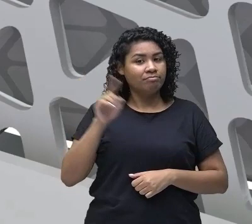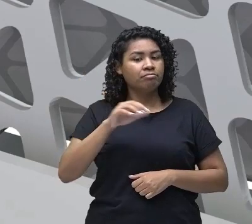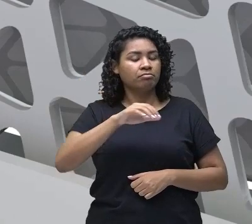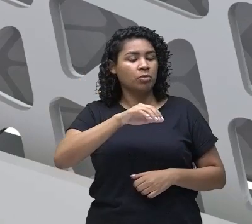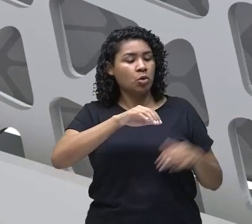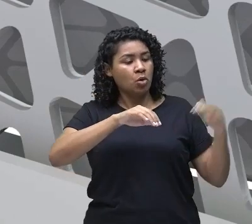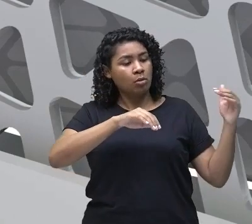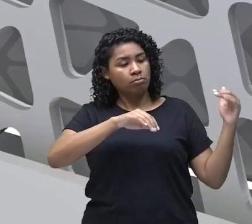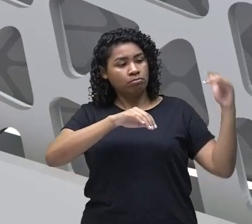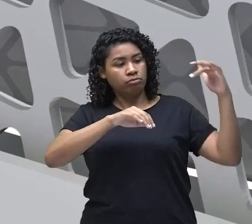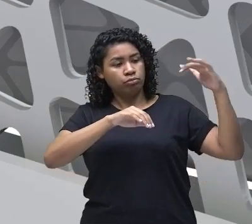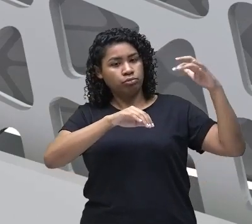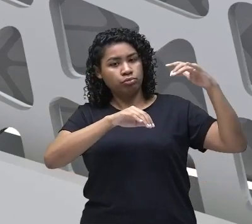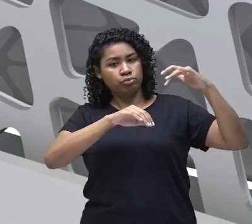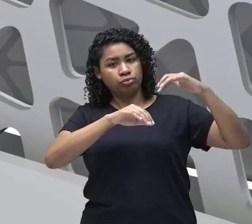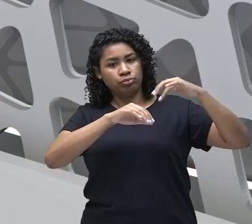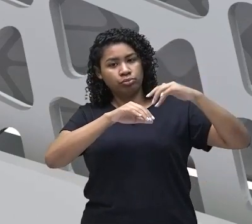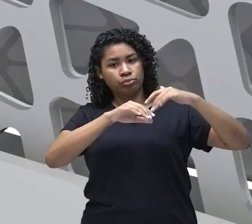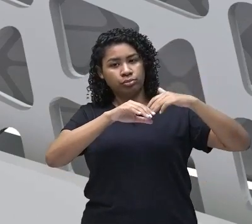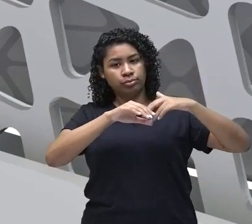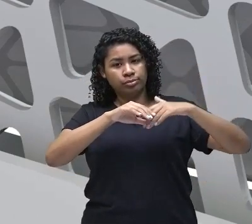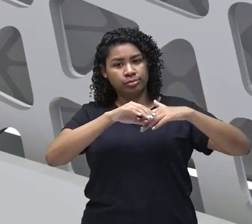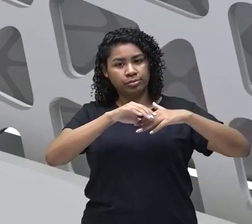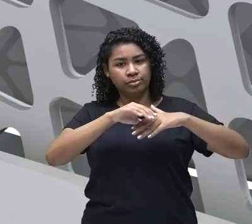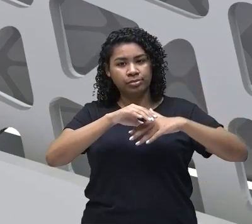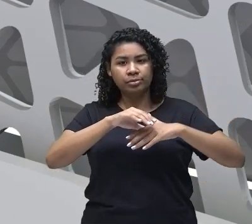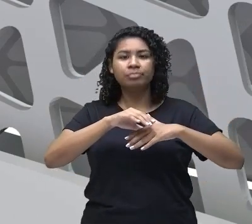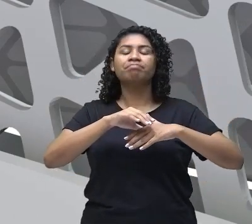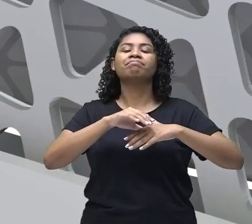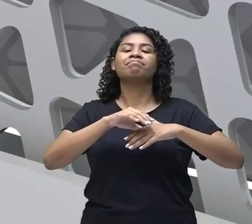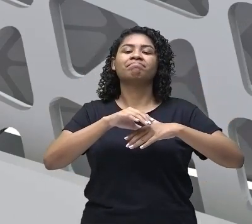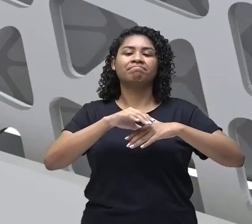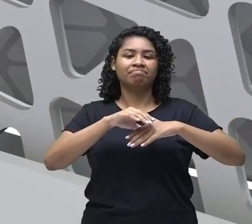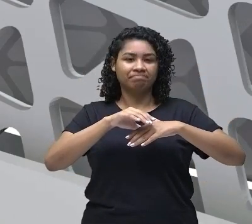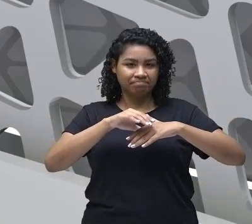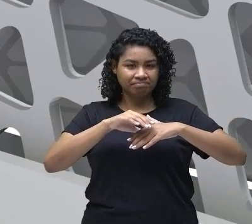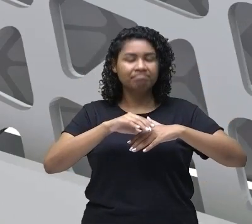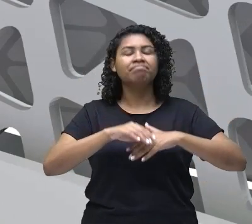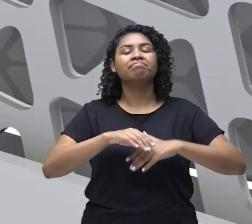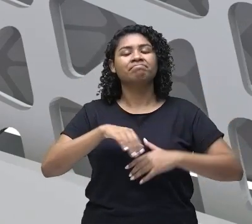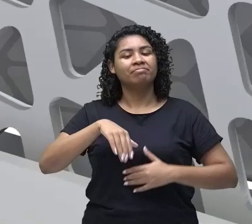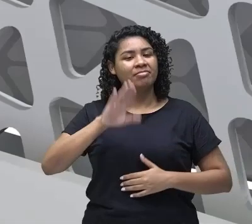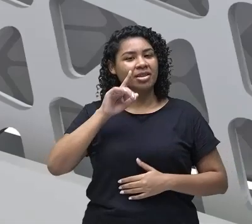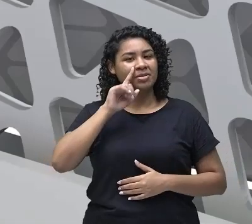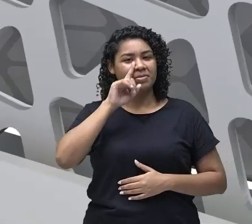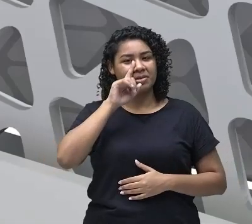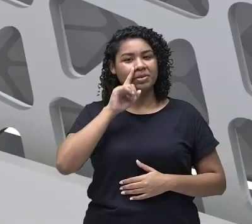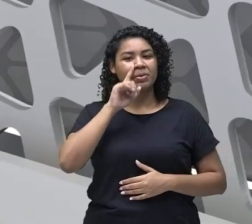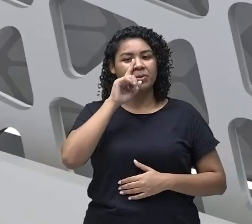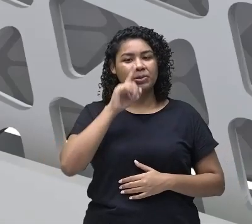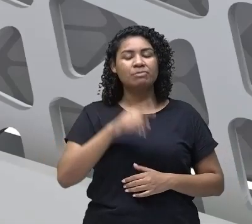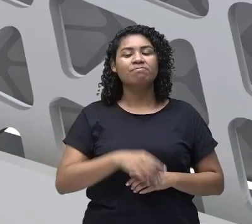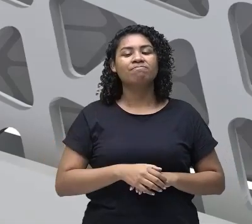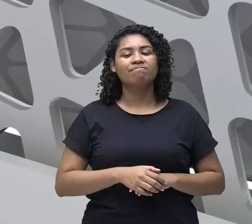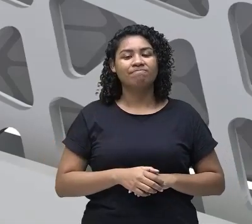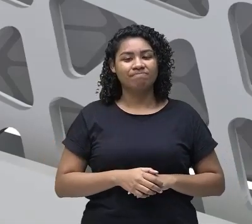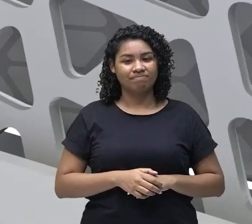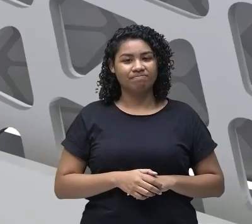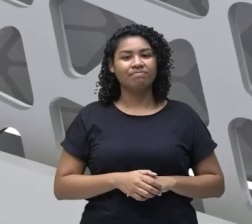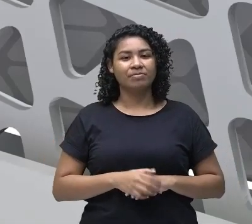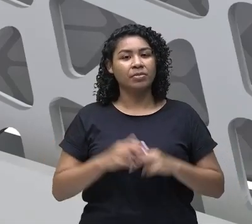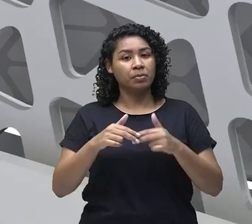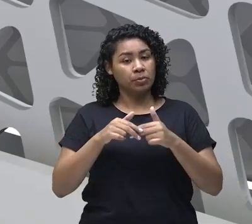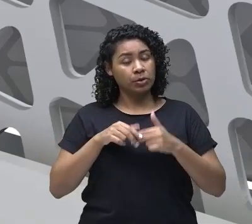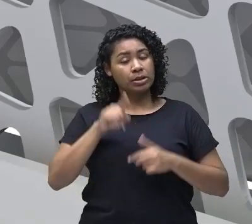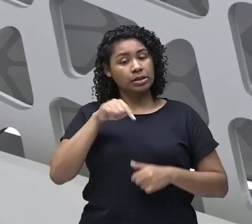essa faixa de energia mais danosa que é a UVC, ela vai passar direto para atingir a Terra. Muito